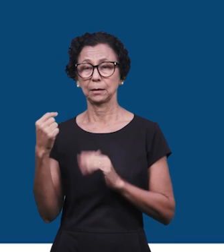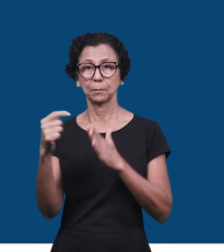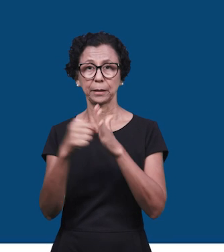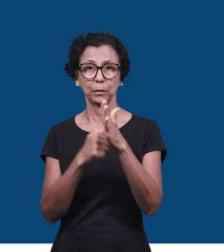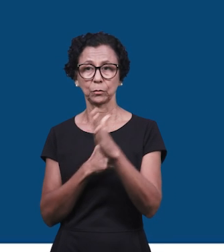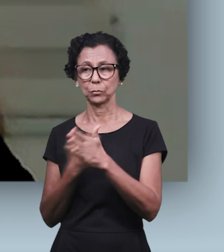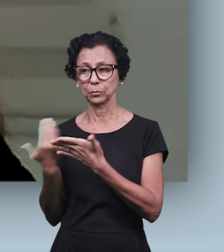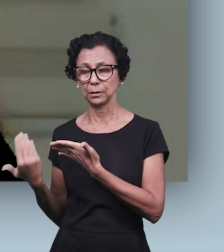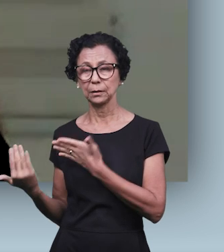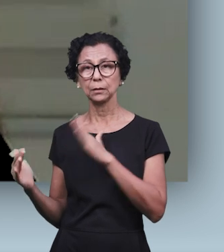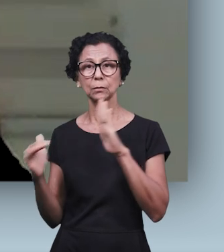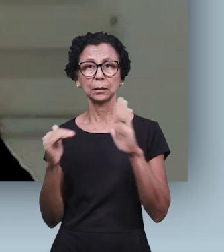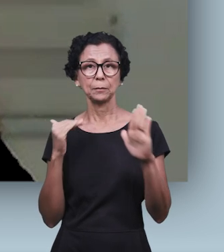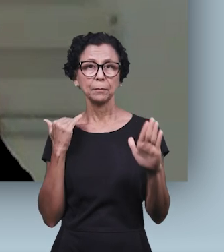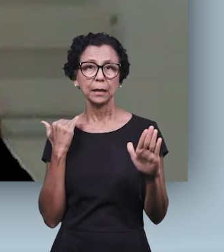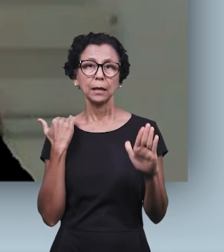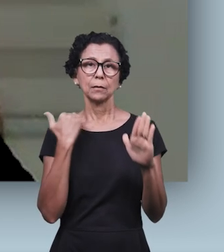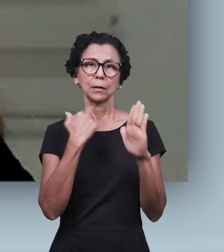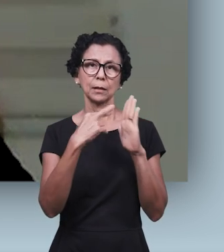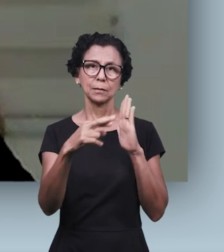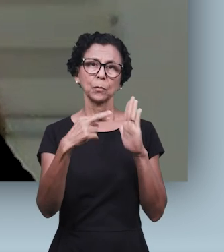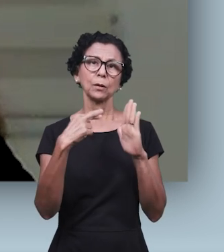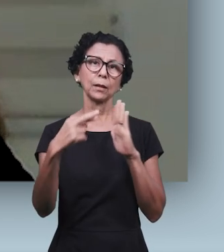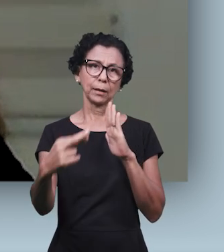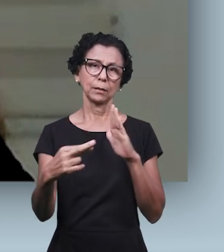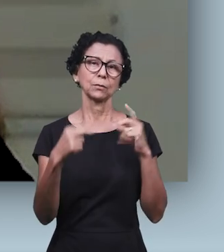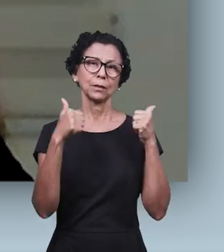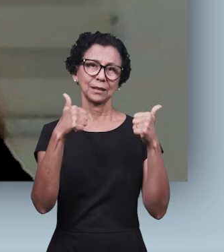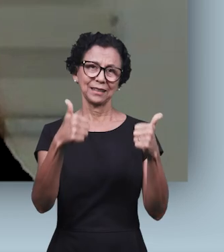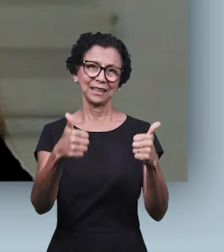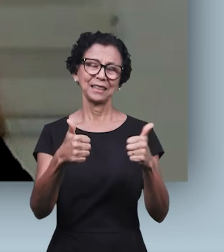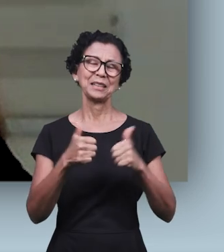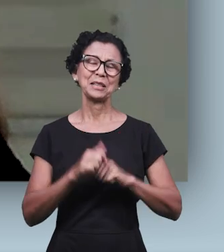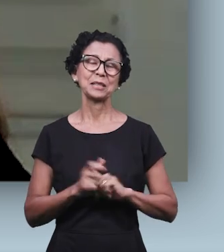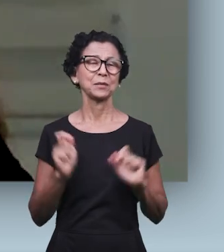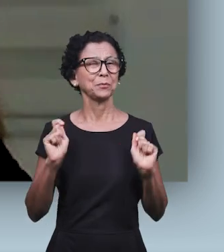e-mail e nós vamos respondendo, né? Assim que